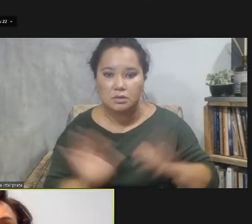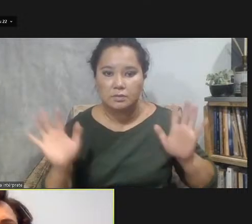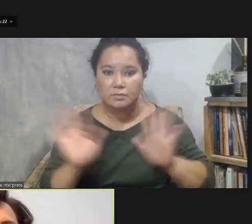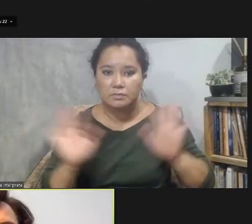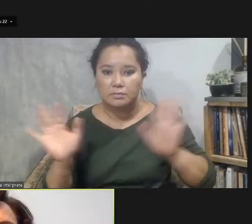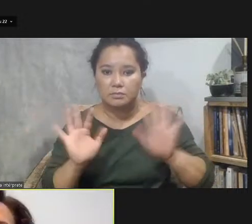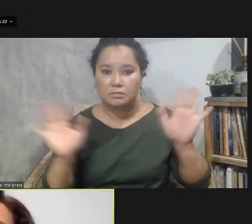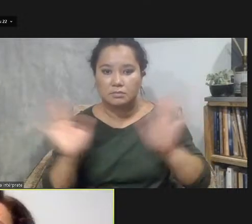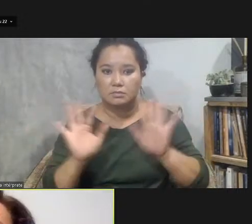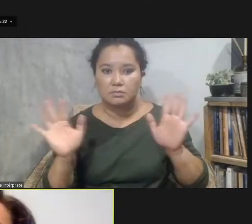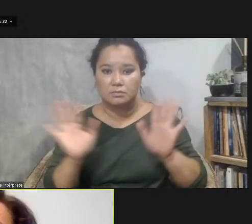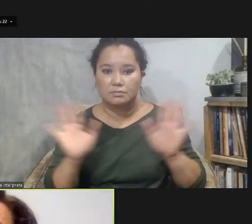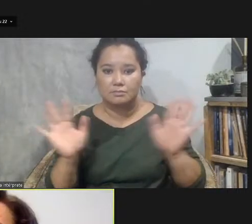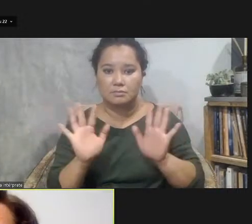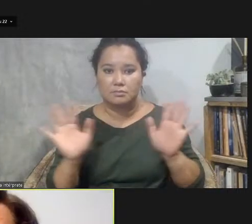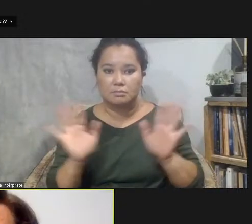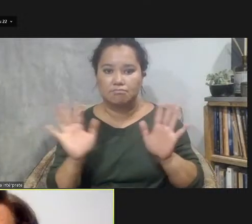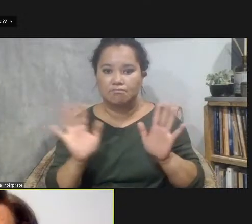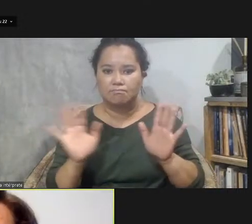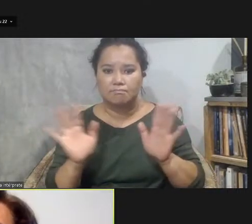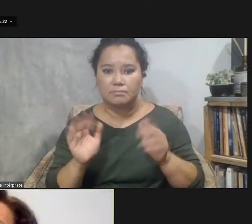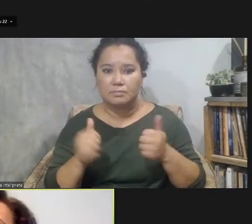como que a gente põe?